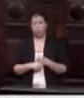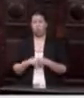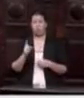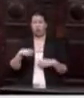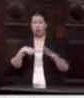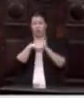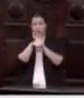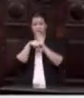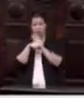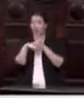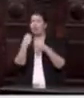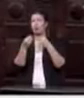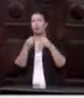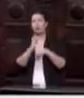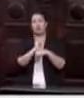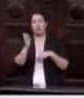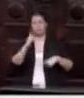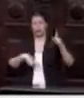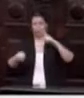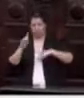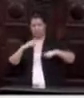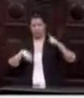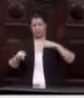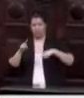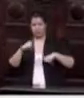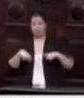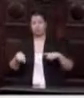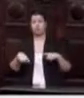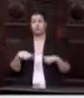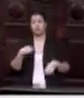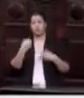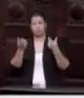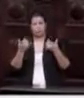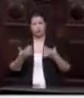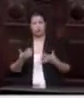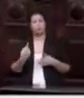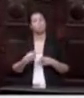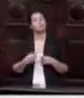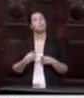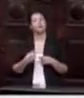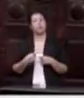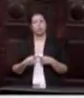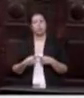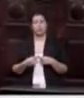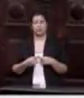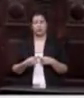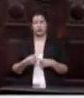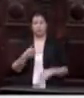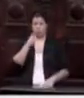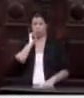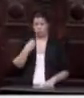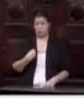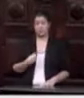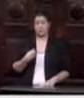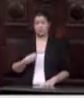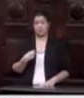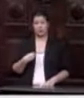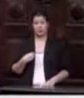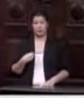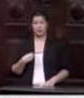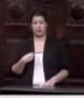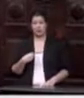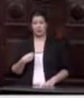como o Estado está sendo governado. Eu digo, deputado Luiz Paulo Corrêa da Rocha, ontem participei de um